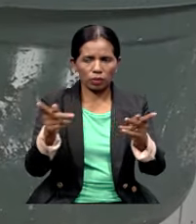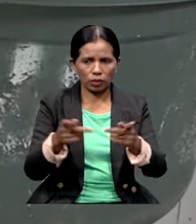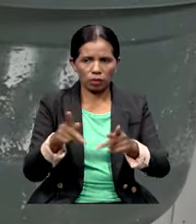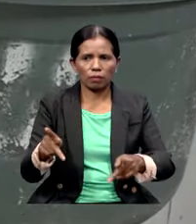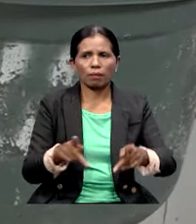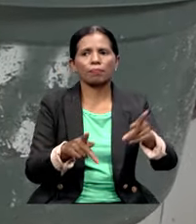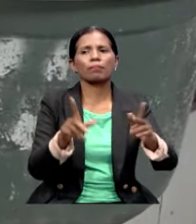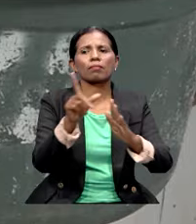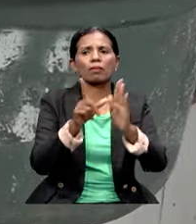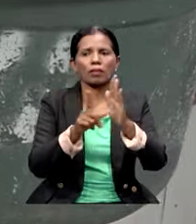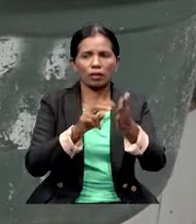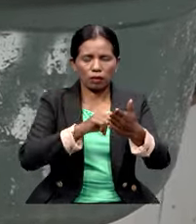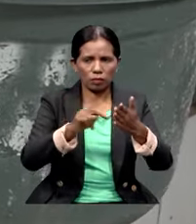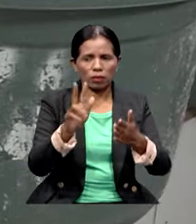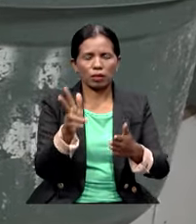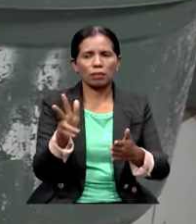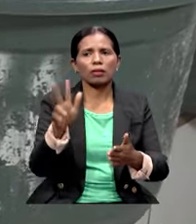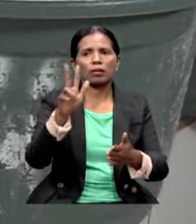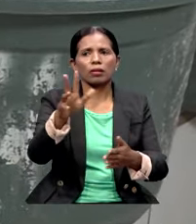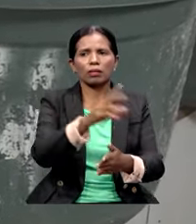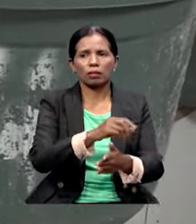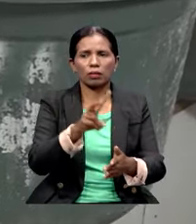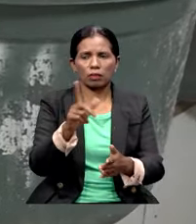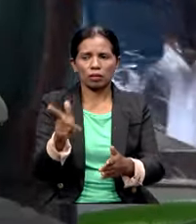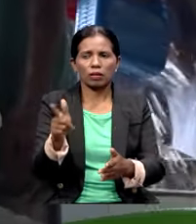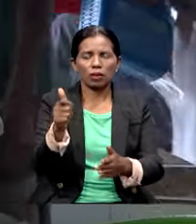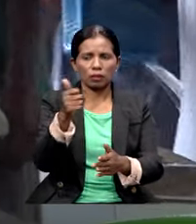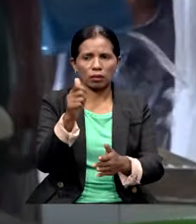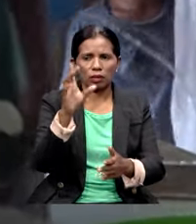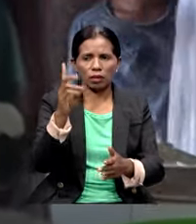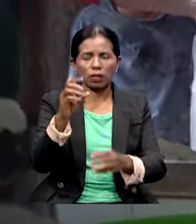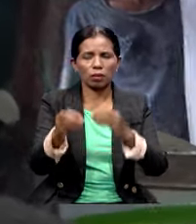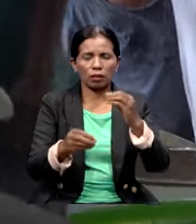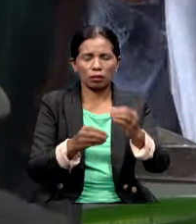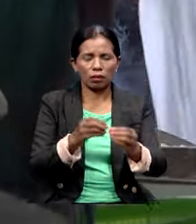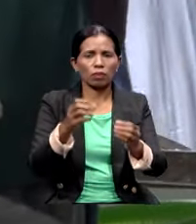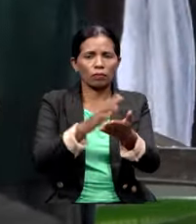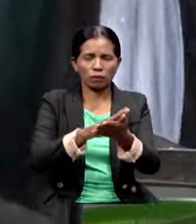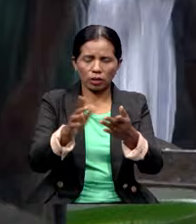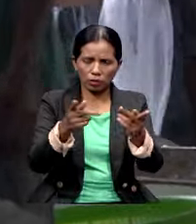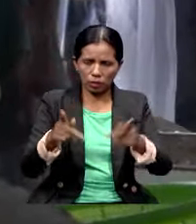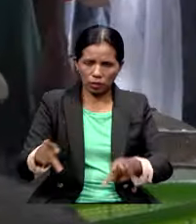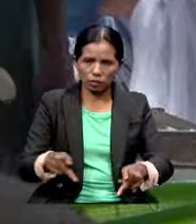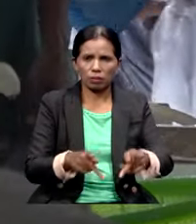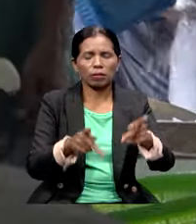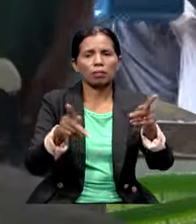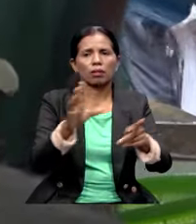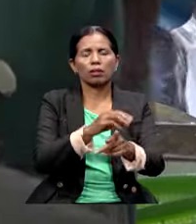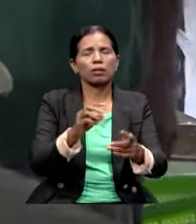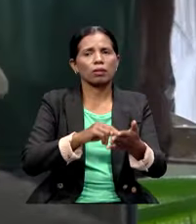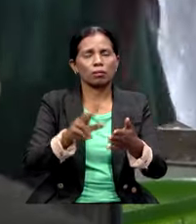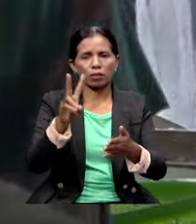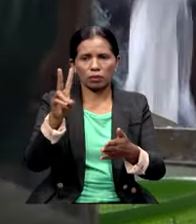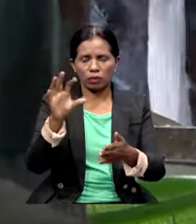de ne, ia decreto lei número 308 barra Rio Rovalo, artigo nen, conaba organização higiene no limpeza público, número rua alinha